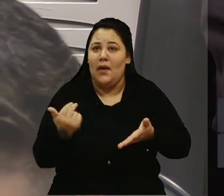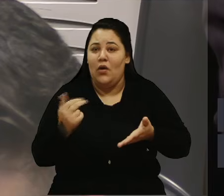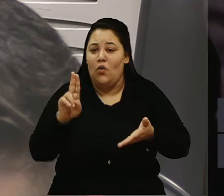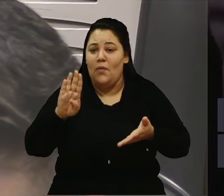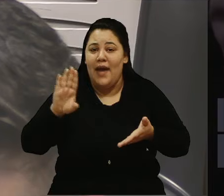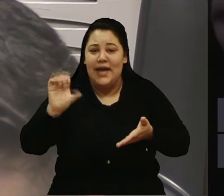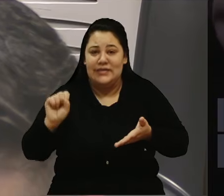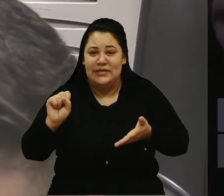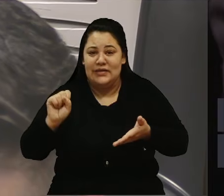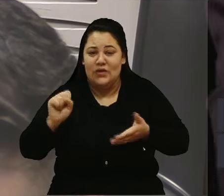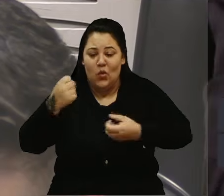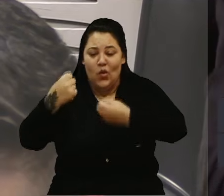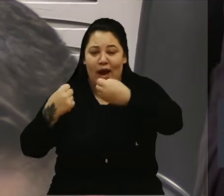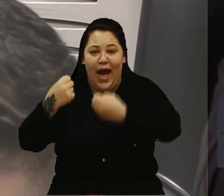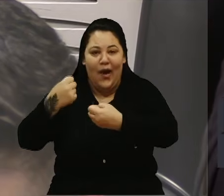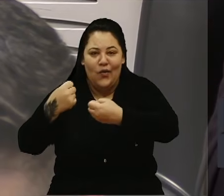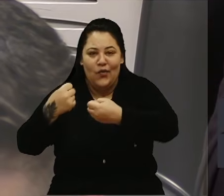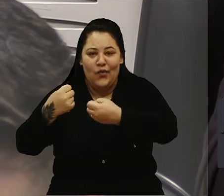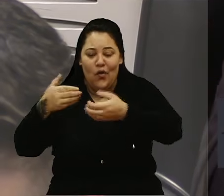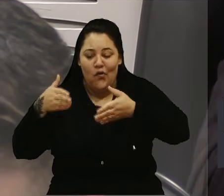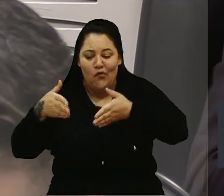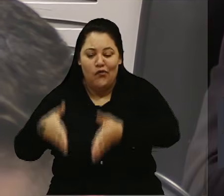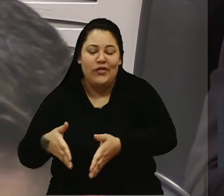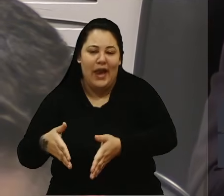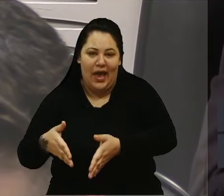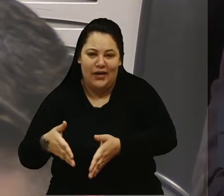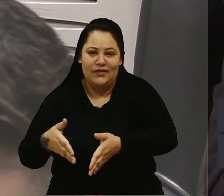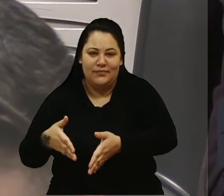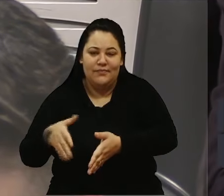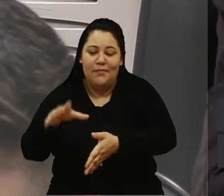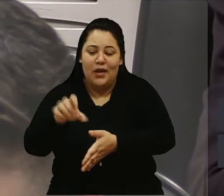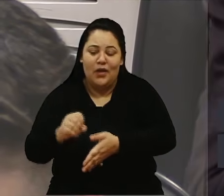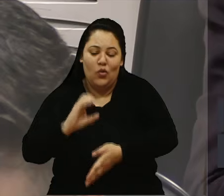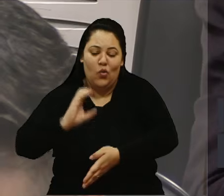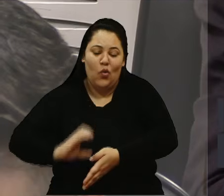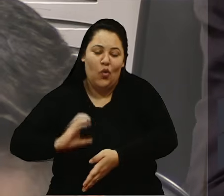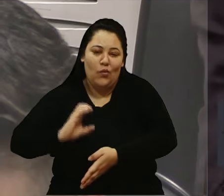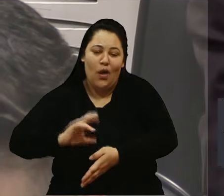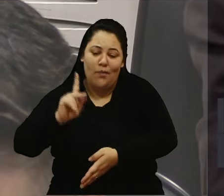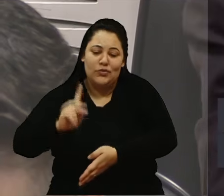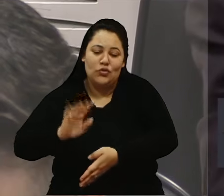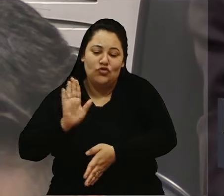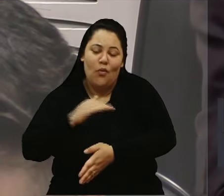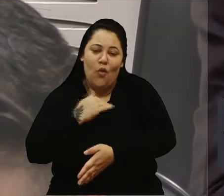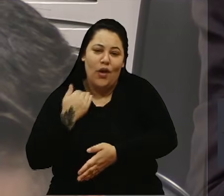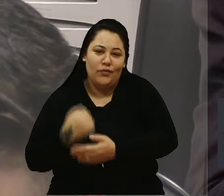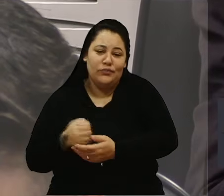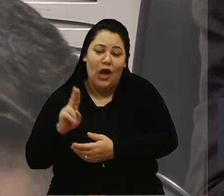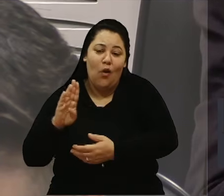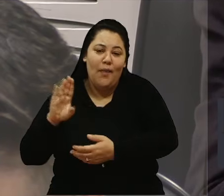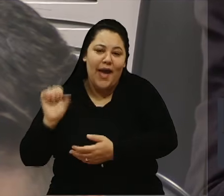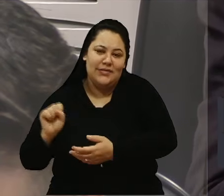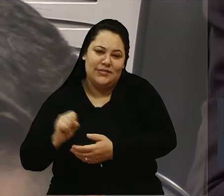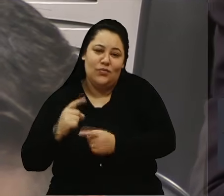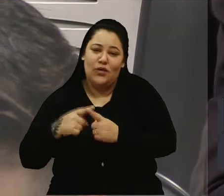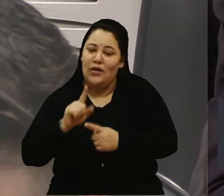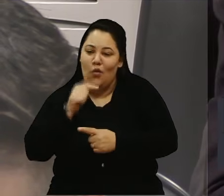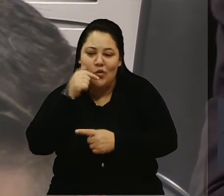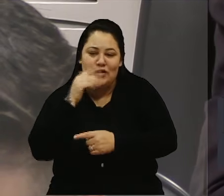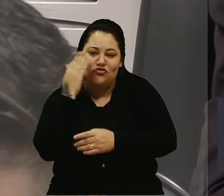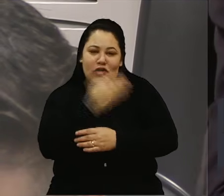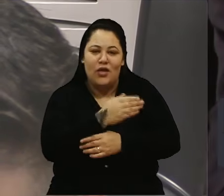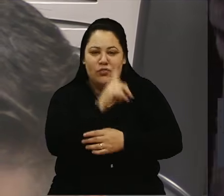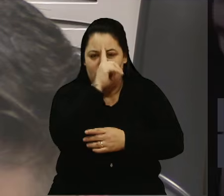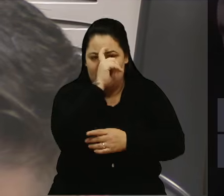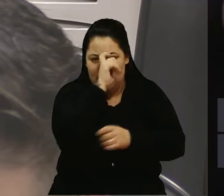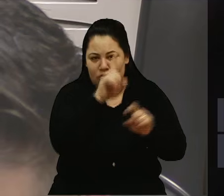o quê? Só milagre. Então, pelo amor de Deus, atitude emergencial das pessoas competentes. Prefeito, infelizmente, temos que trabalhar urgente nessa